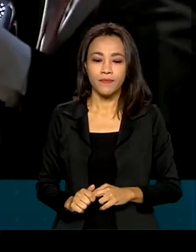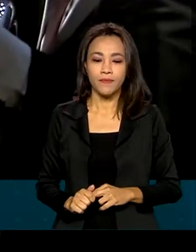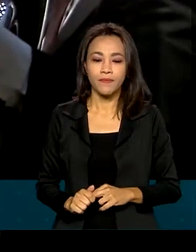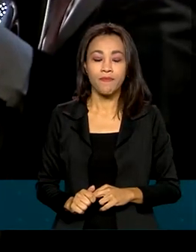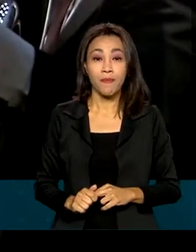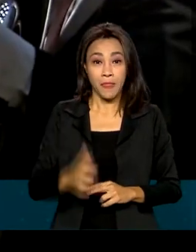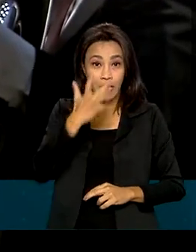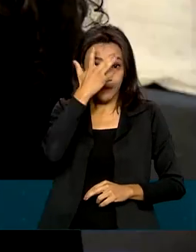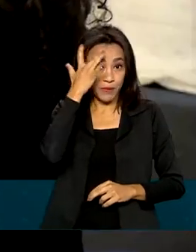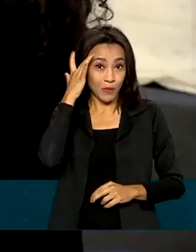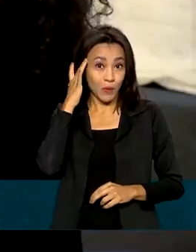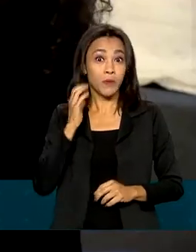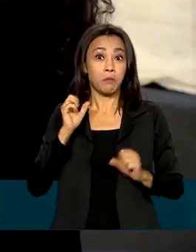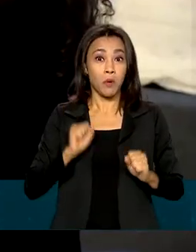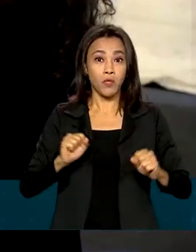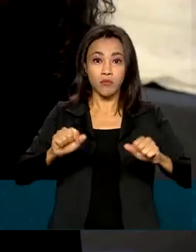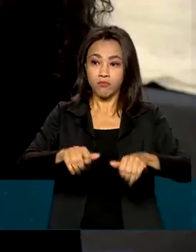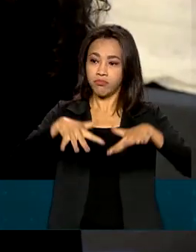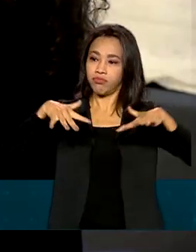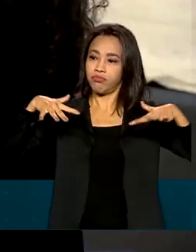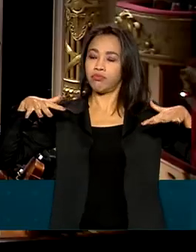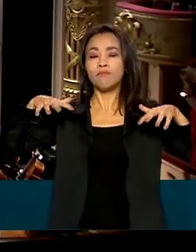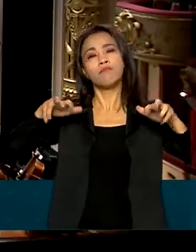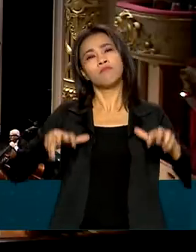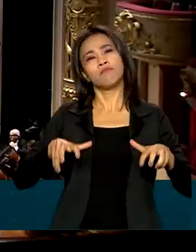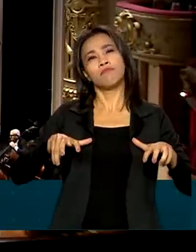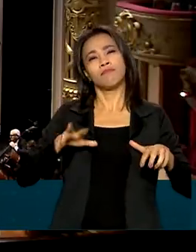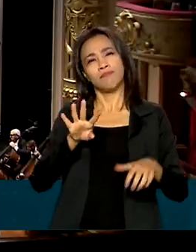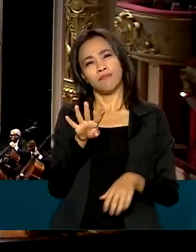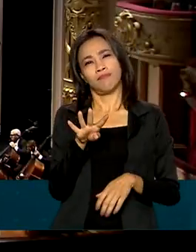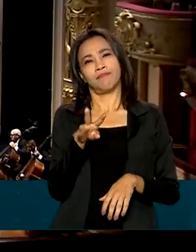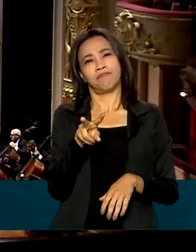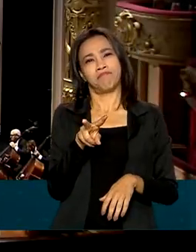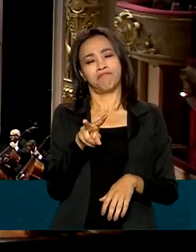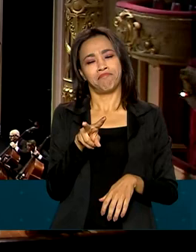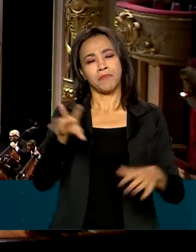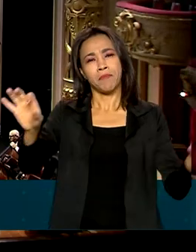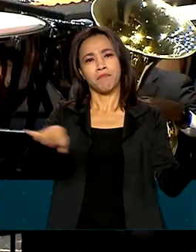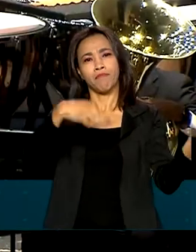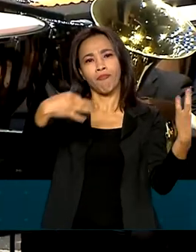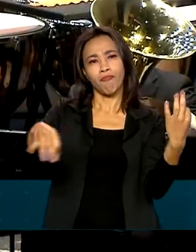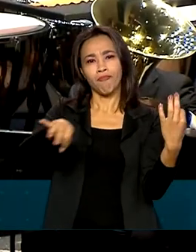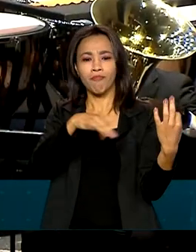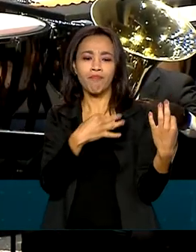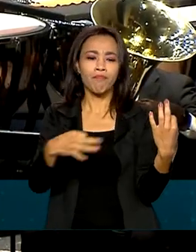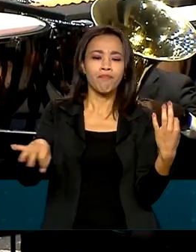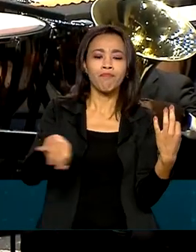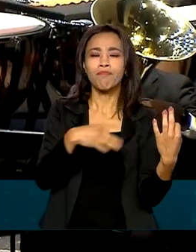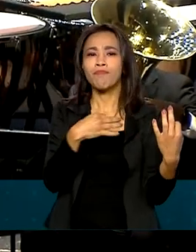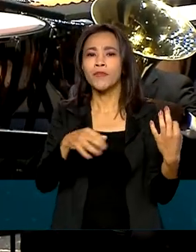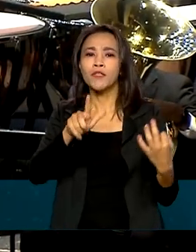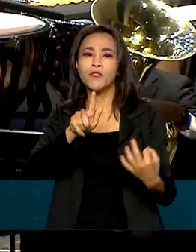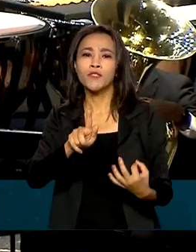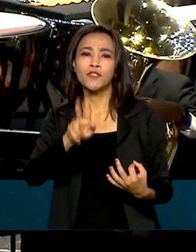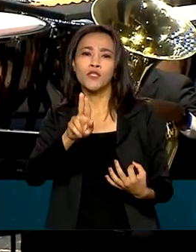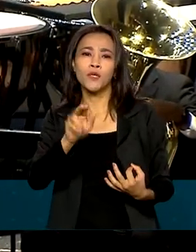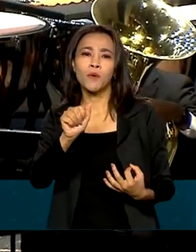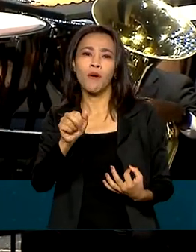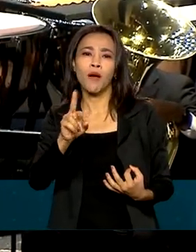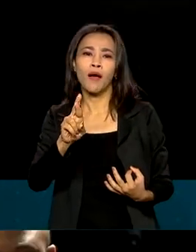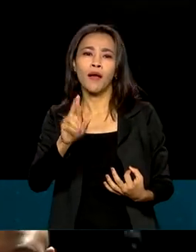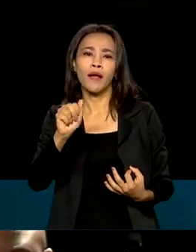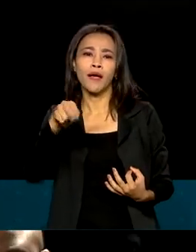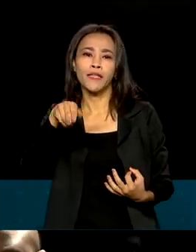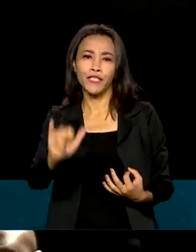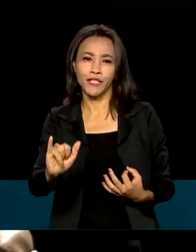O público pôde acompanhar a orquestra do Teatro Municipal tocando trechos de O Guarani, de Carlos Gomes, com